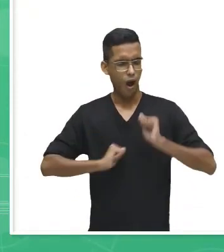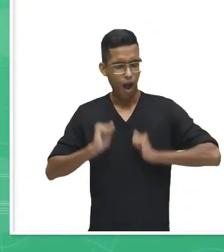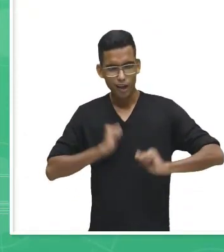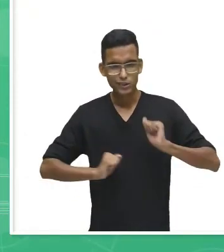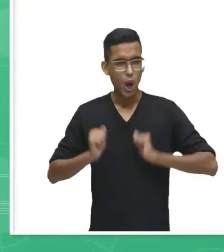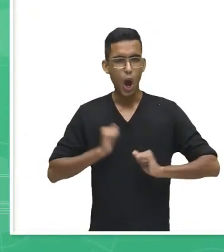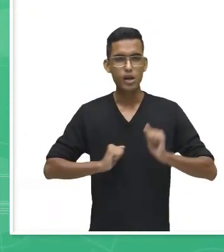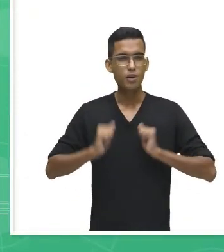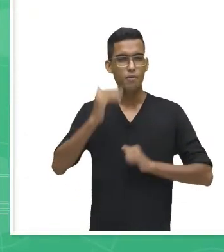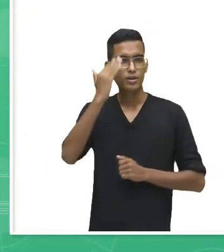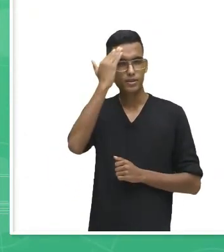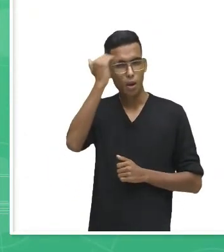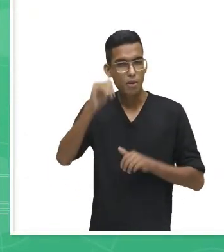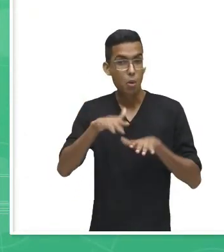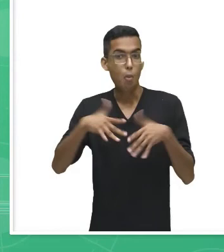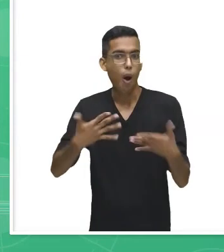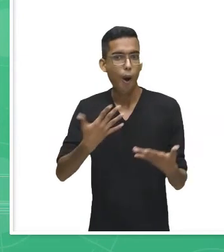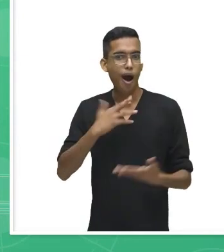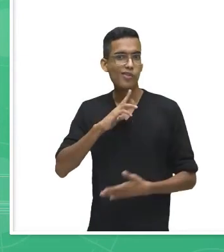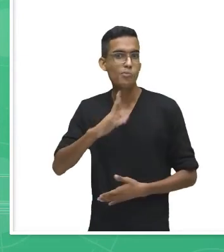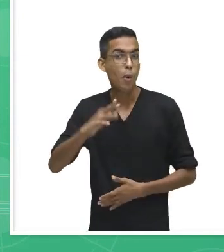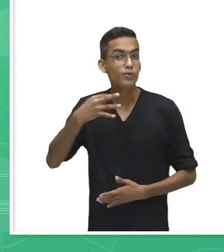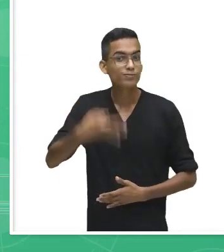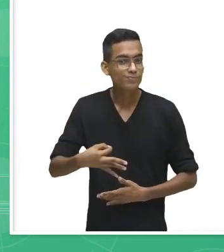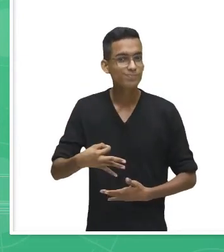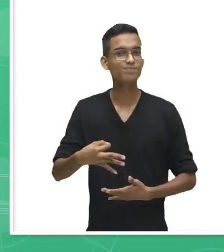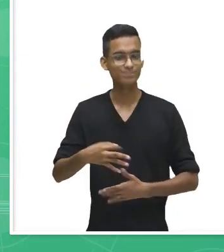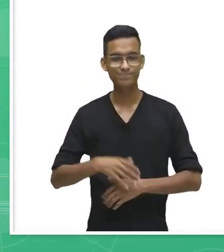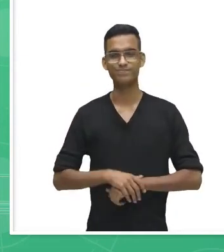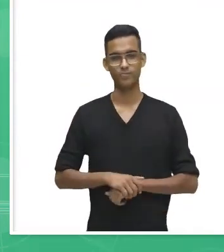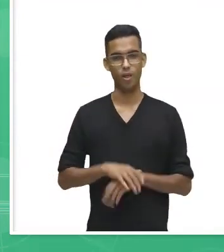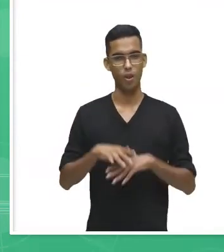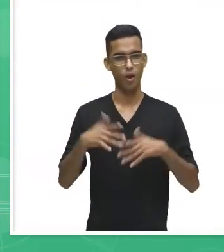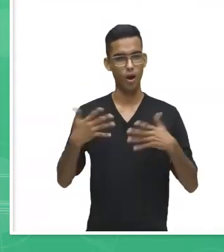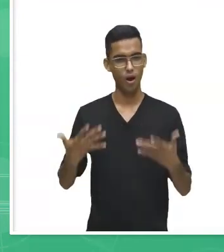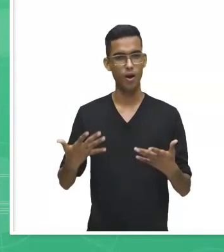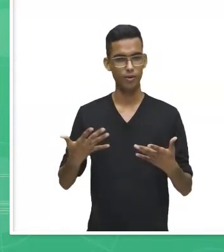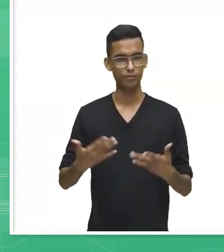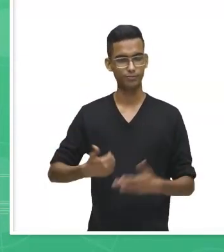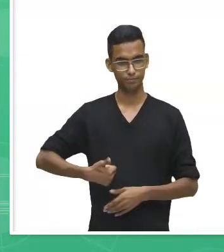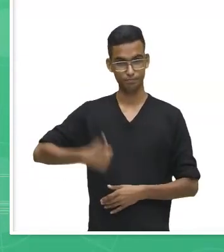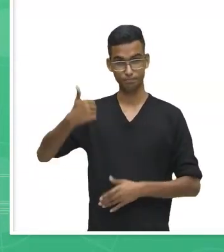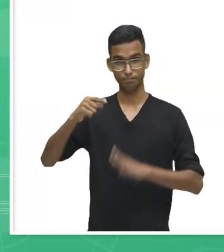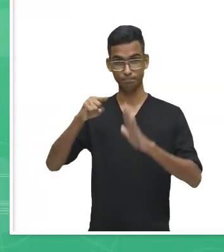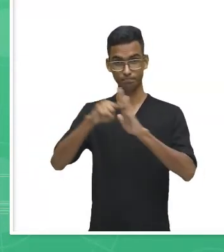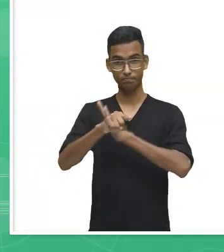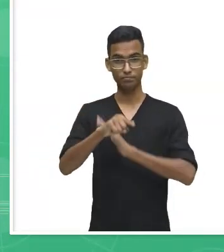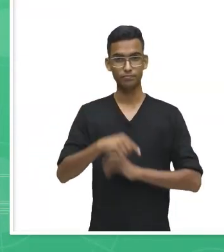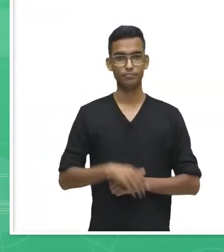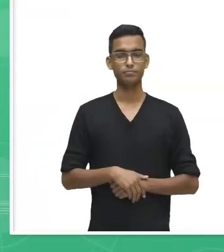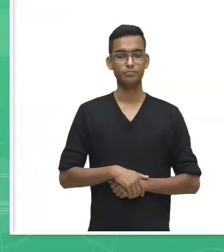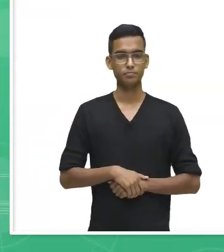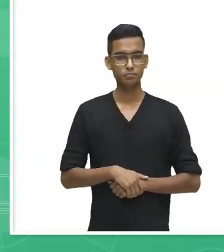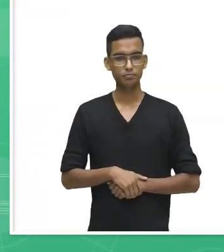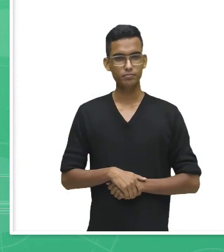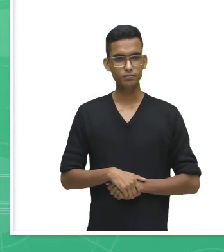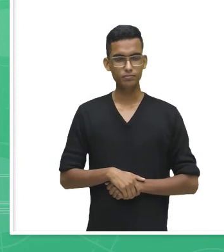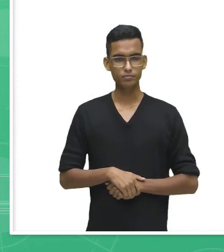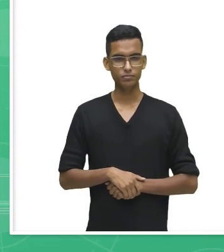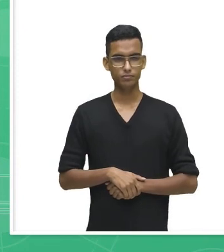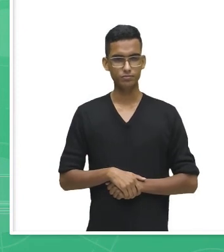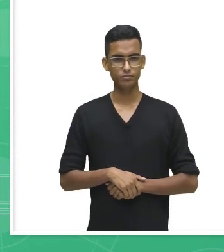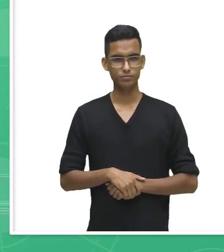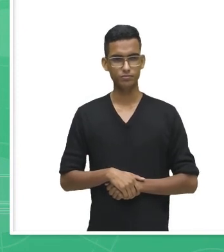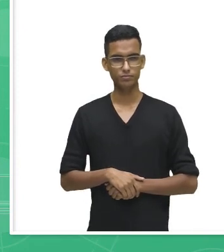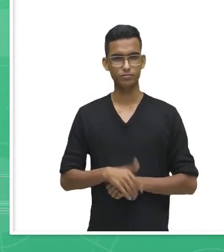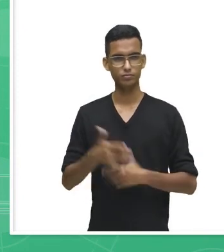das duas questões que ficaram para vocês. Vamos então aí à nossa primeira questão. Podemos apontar como